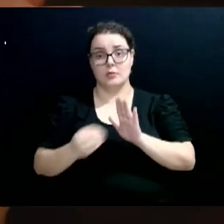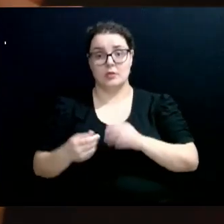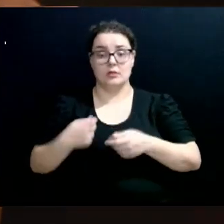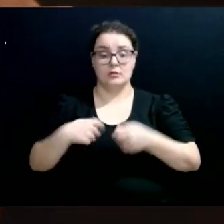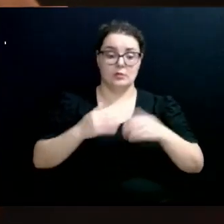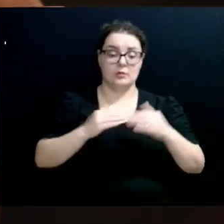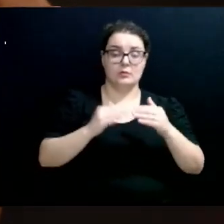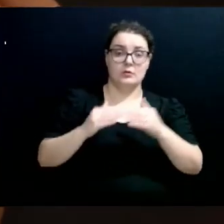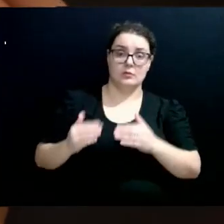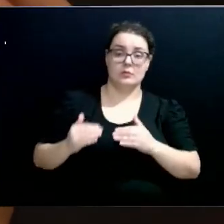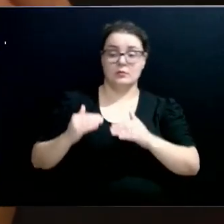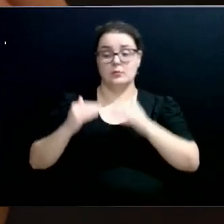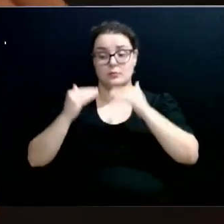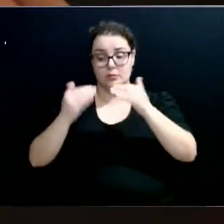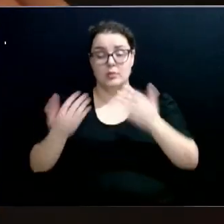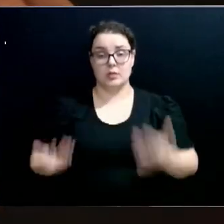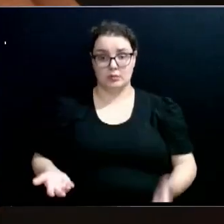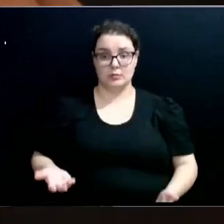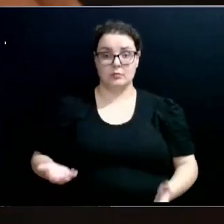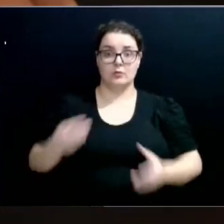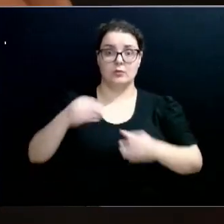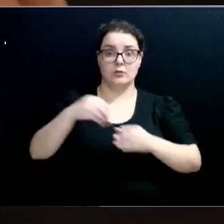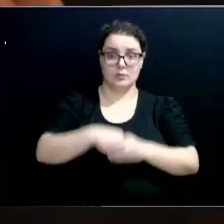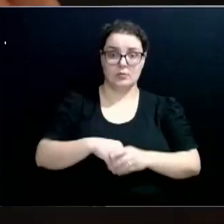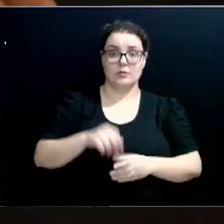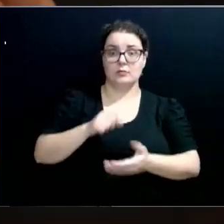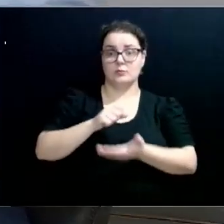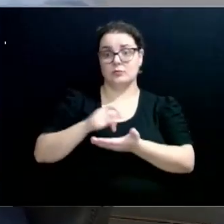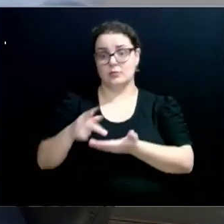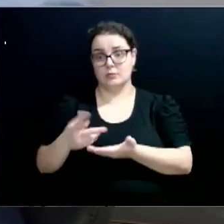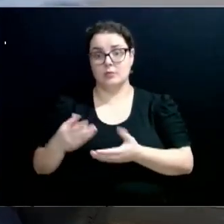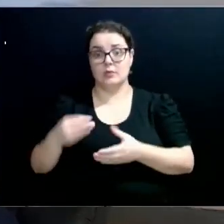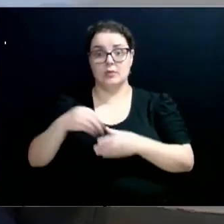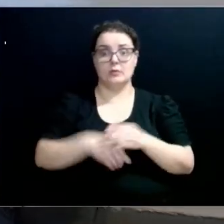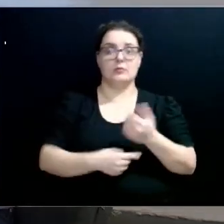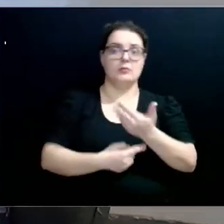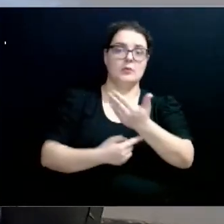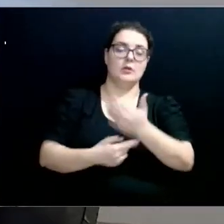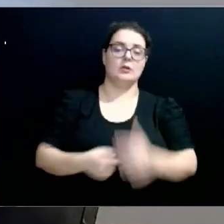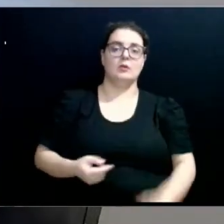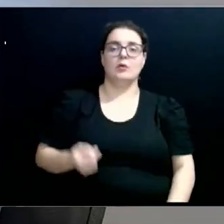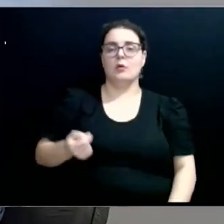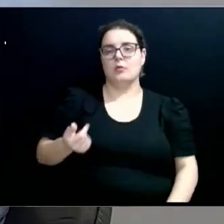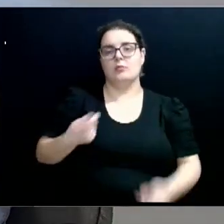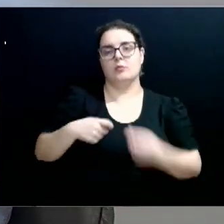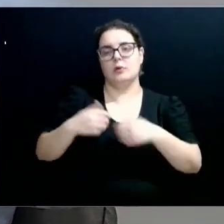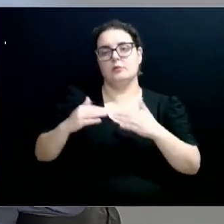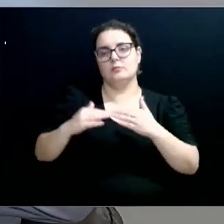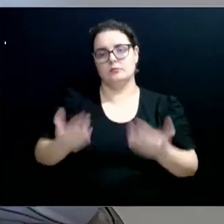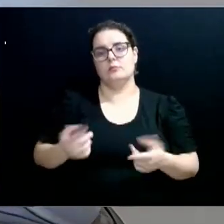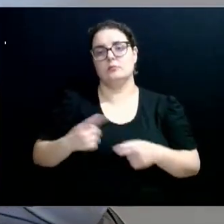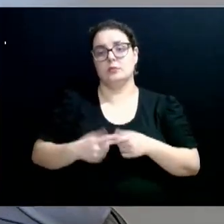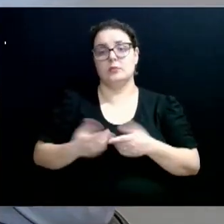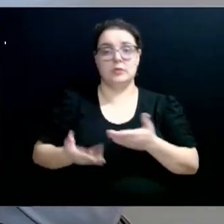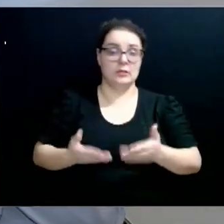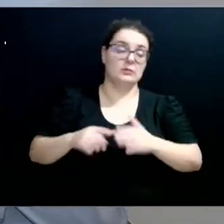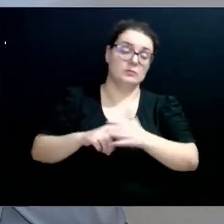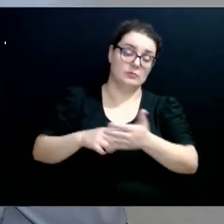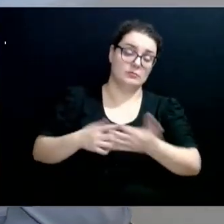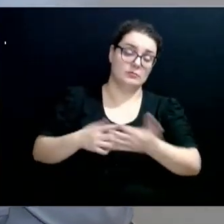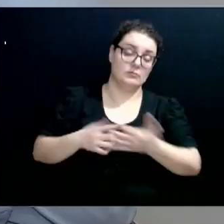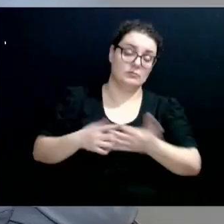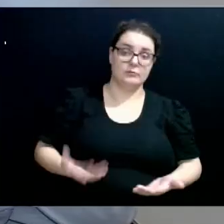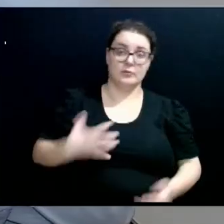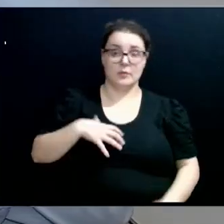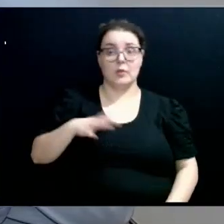de negociação, algumas propostas, sobretudo aquelas que estão dentro dos aplicativos, dentro da tecnologia, tem pouca margem de negociação porque você está lidando com uma